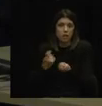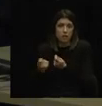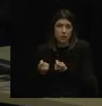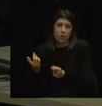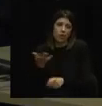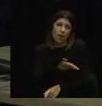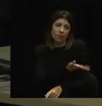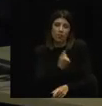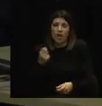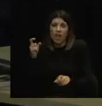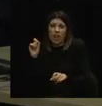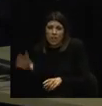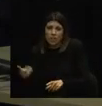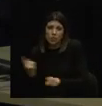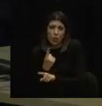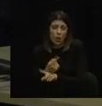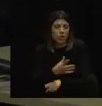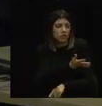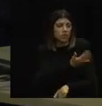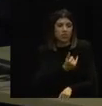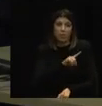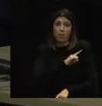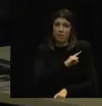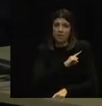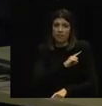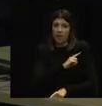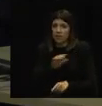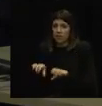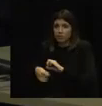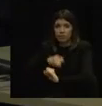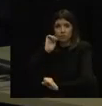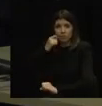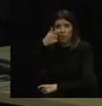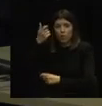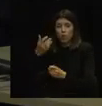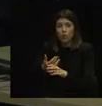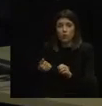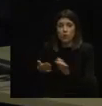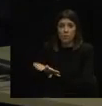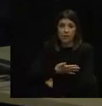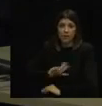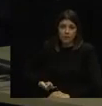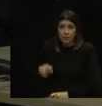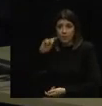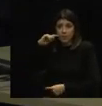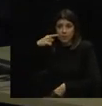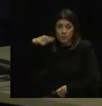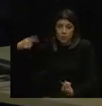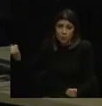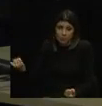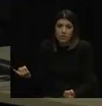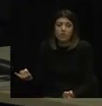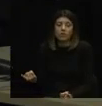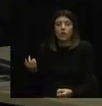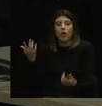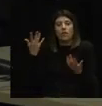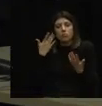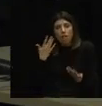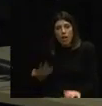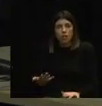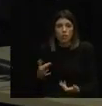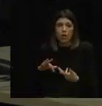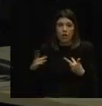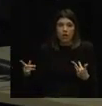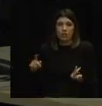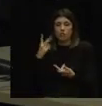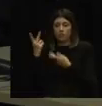a privados, na destruição do emprego público e no aumento dos encargos para a Câmara e para as juntas de freguesia. Está na altura de a Câmara